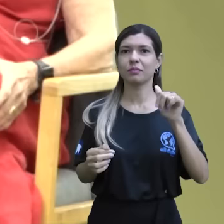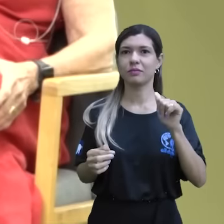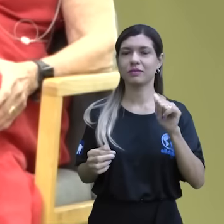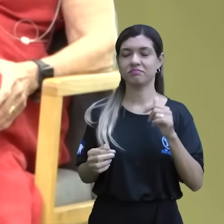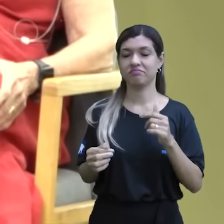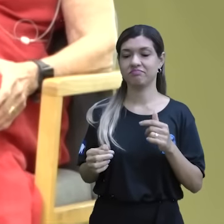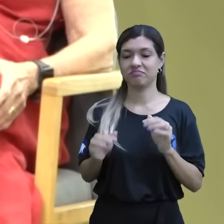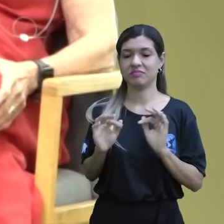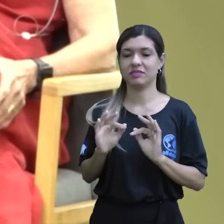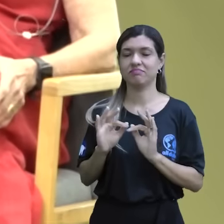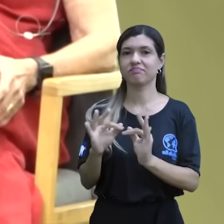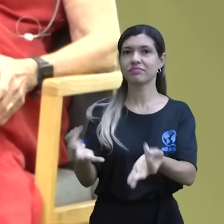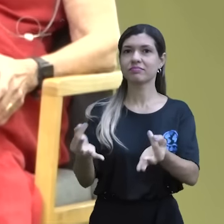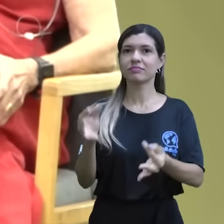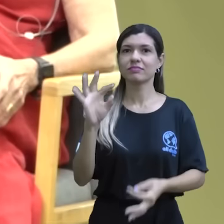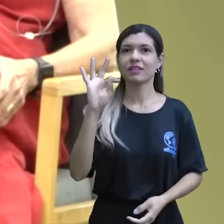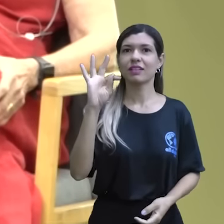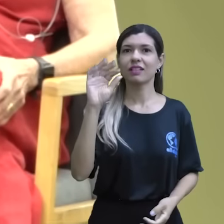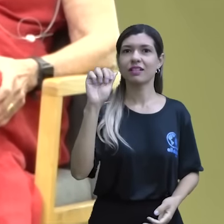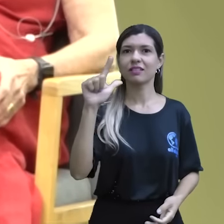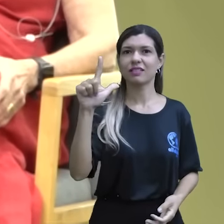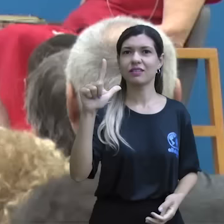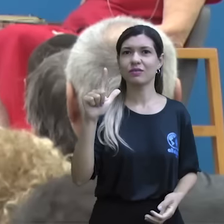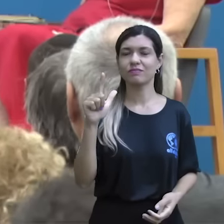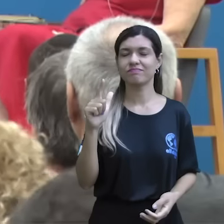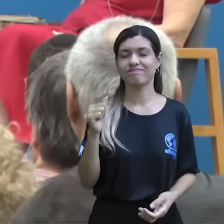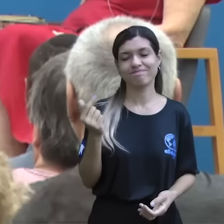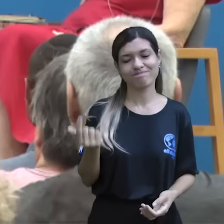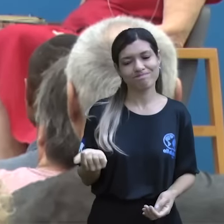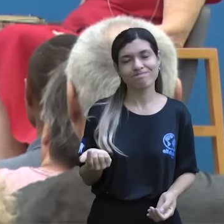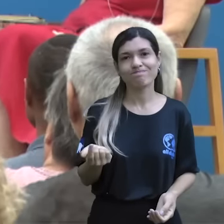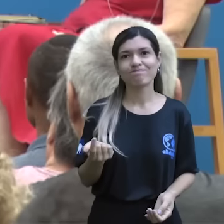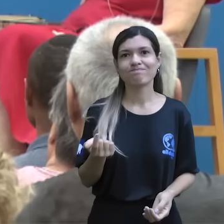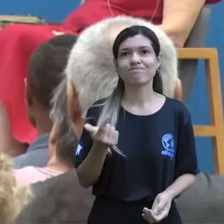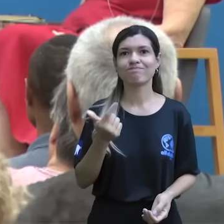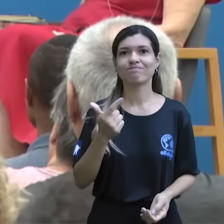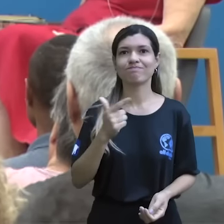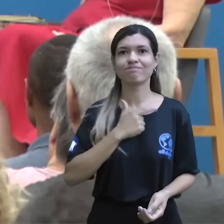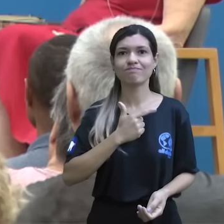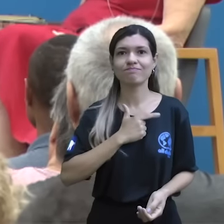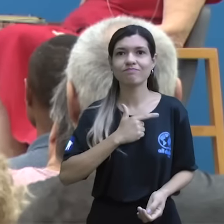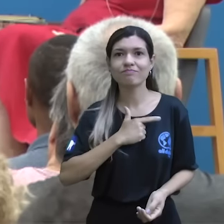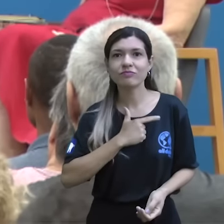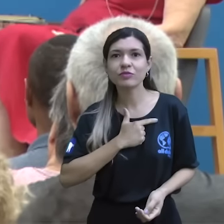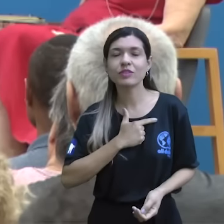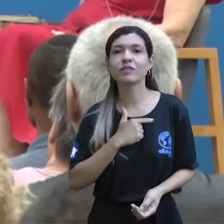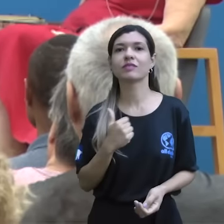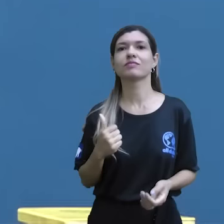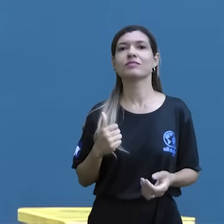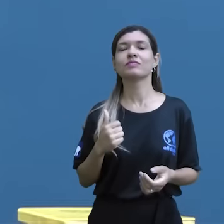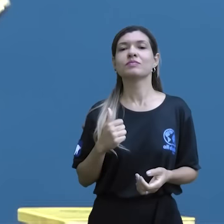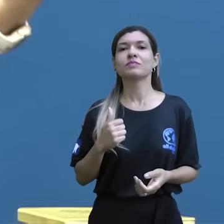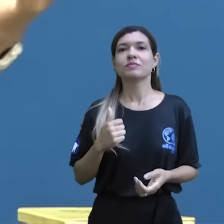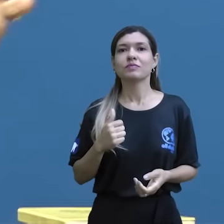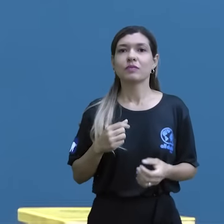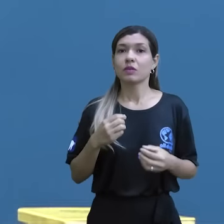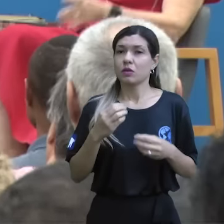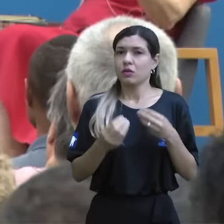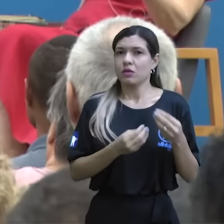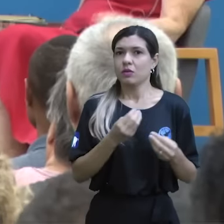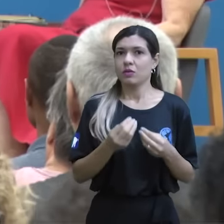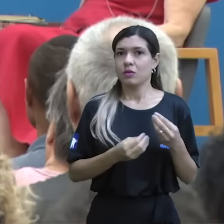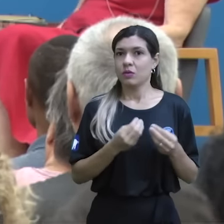é o pior conceito que conceito. Se pode ter. Agora, tudo que o Lima Barreto pergunta, em termos pergunta. De